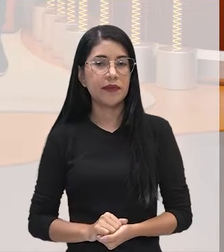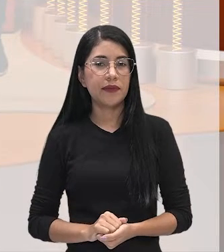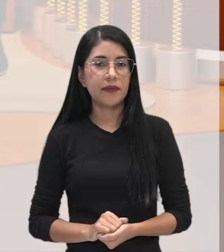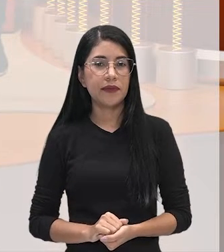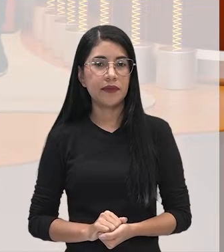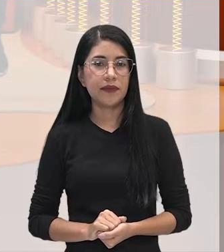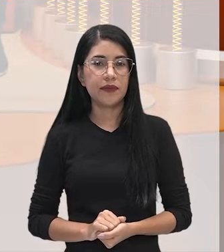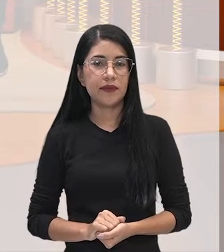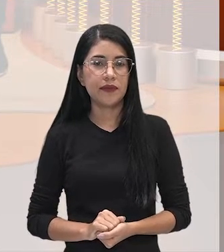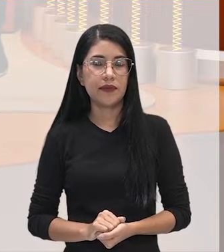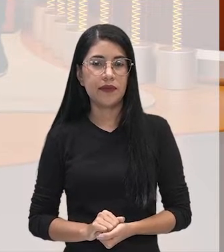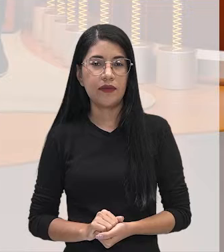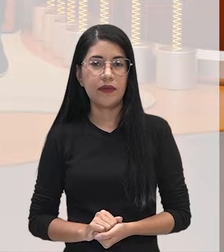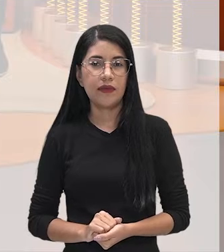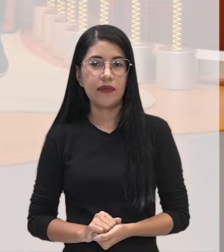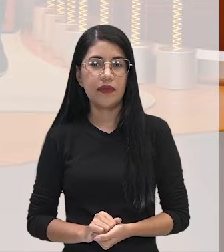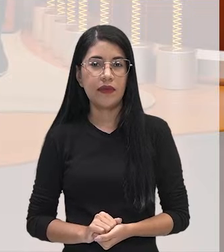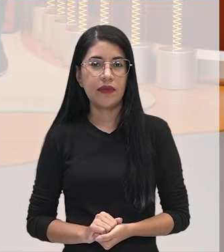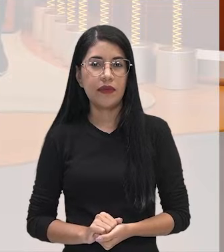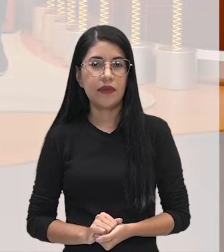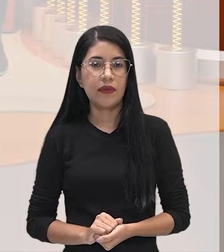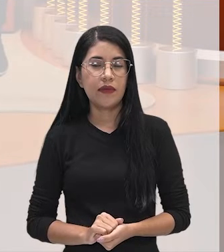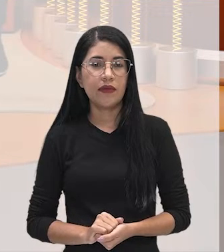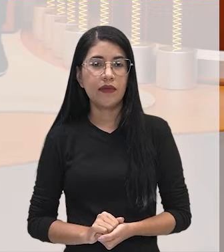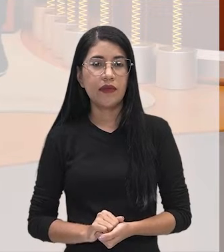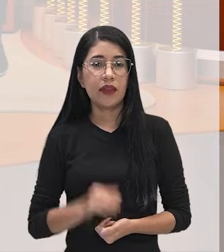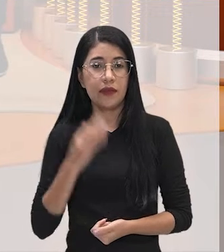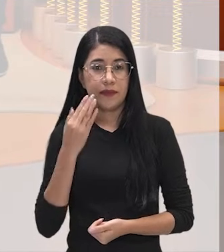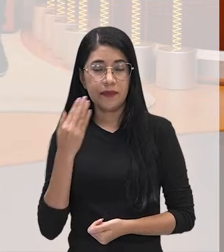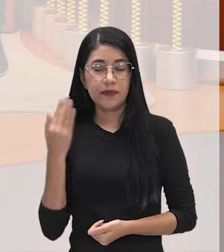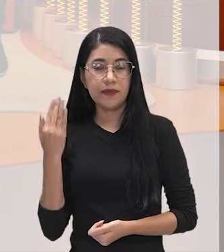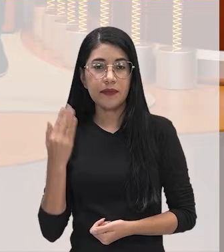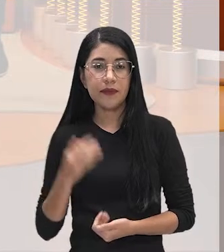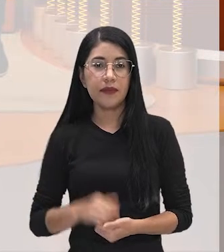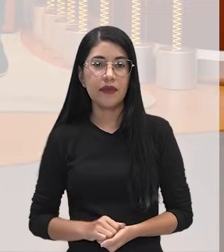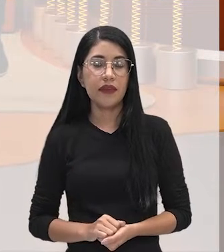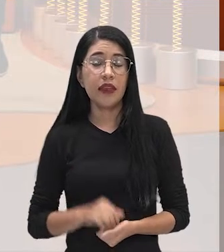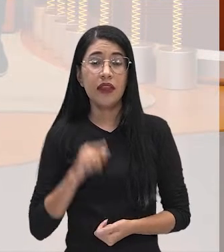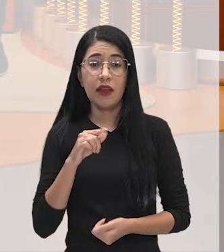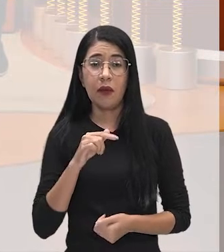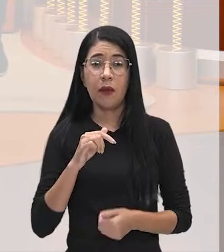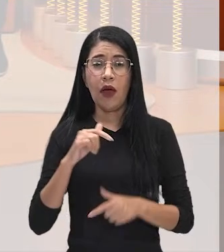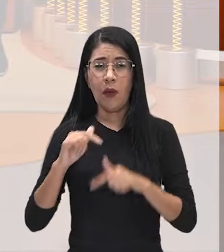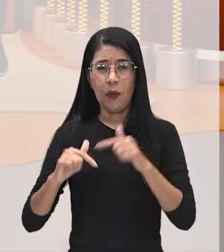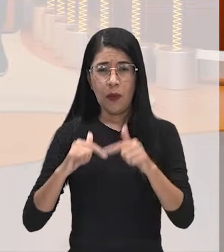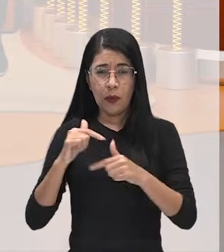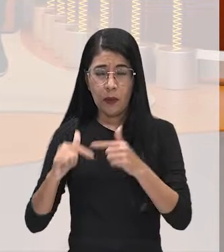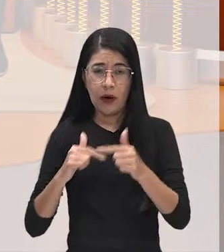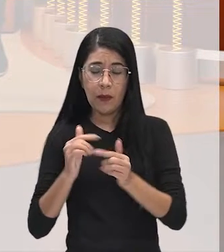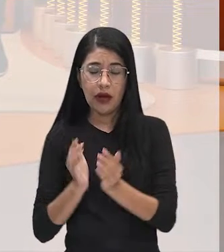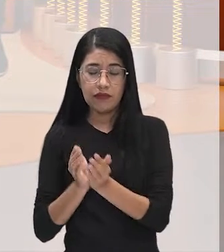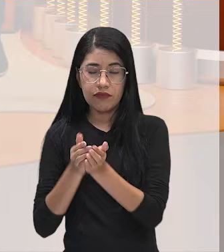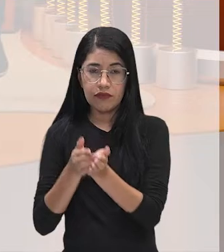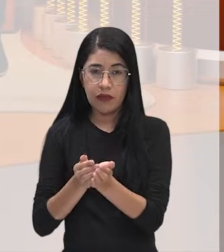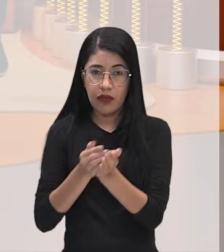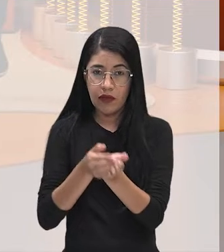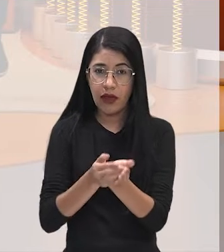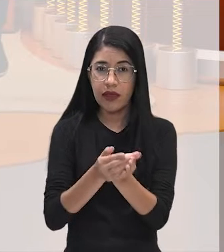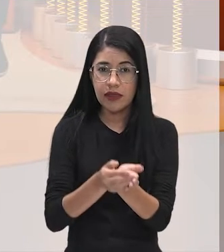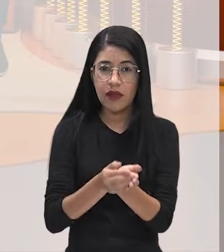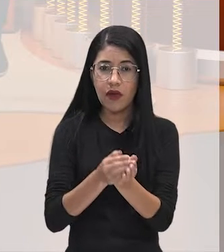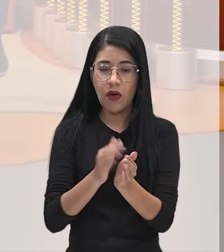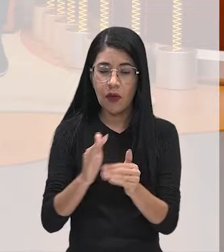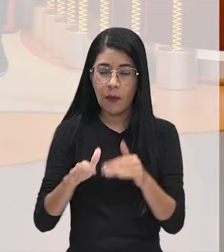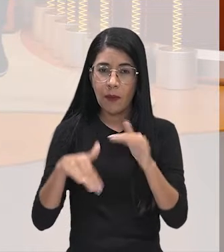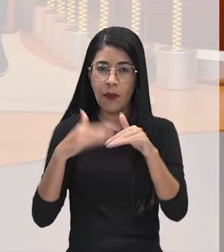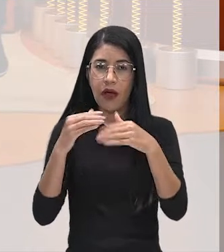Mar Mediterrâneo. Acompanha ali comigo, olha que legal. Essa atividade, então, de navegação se